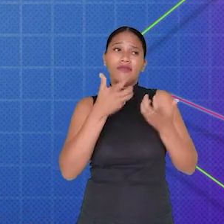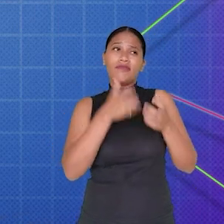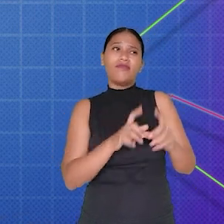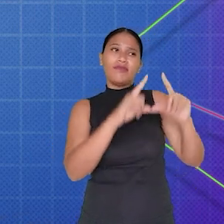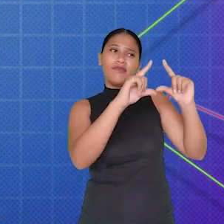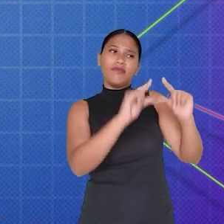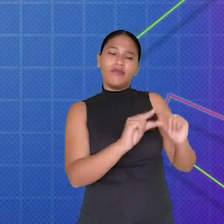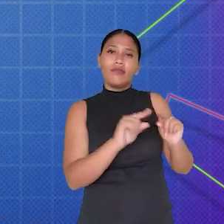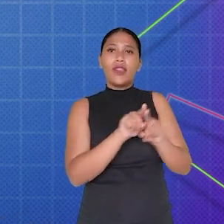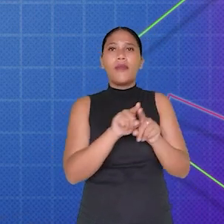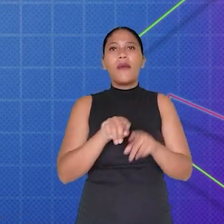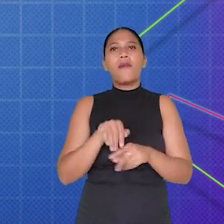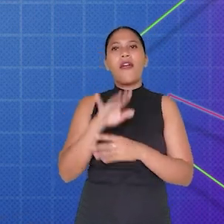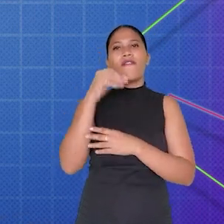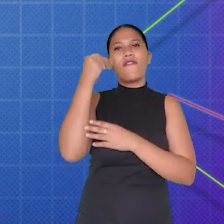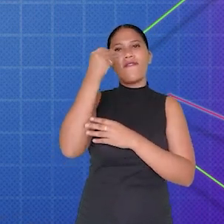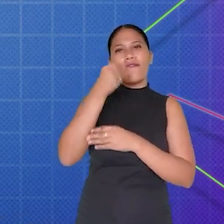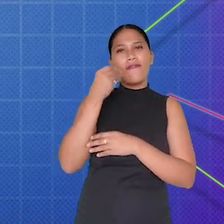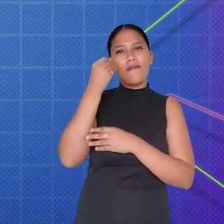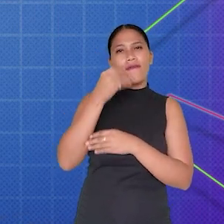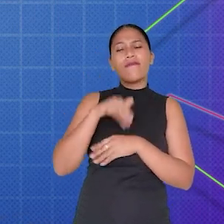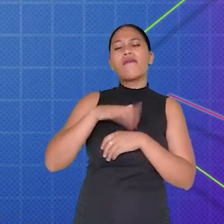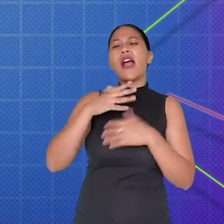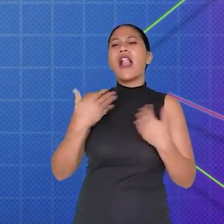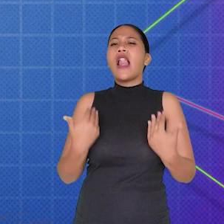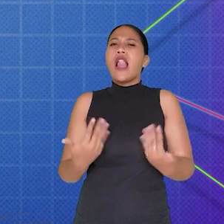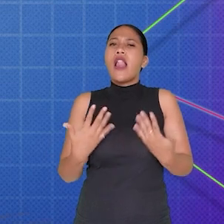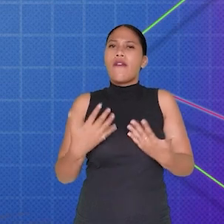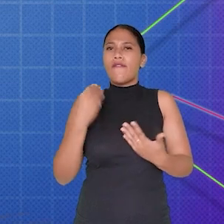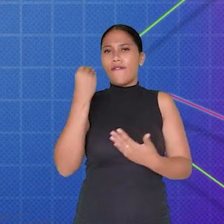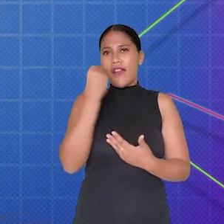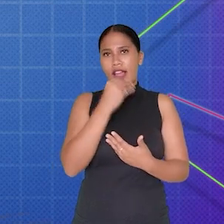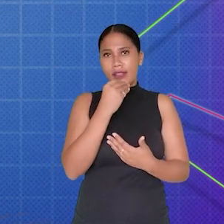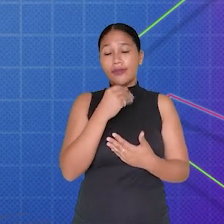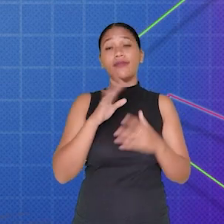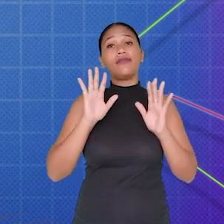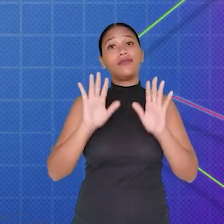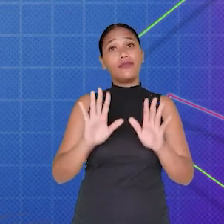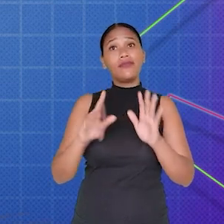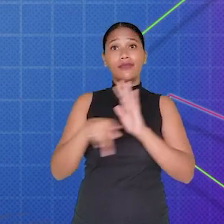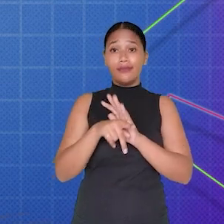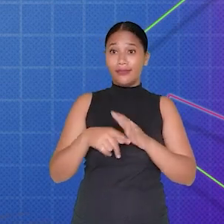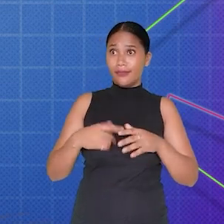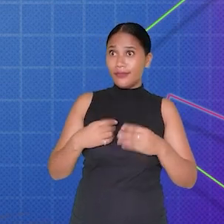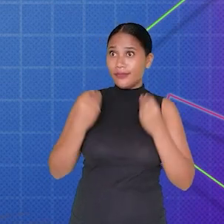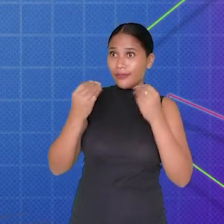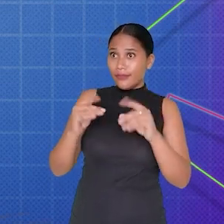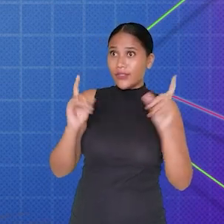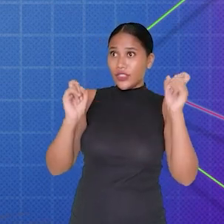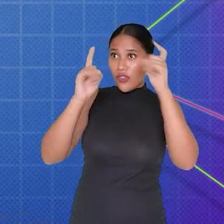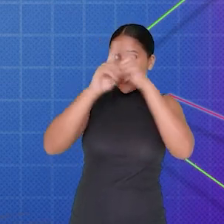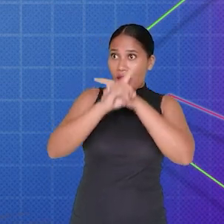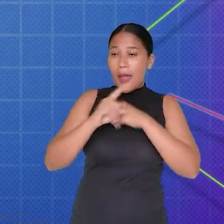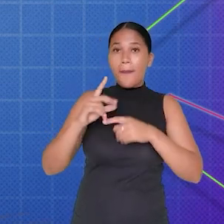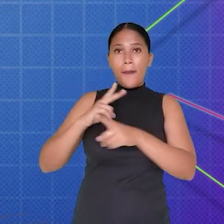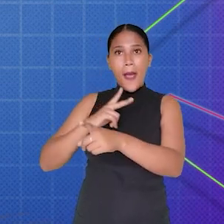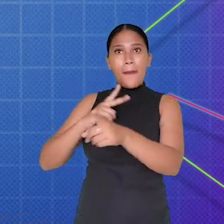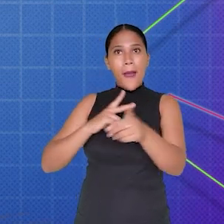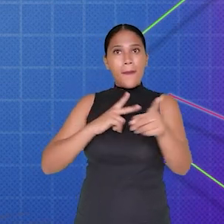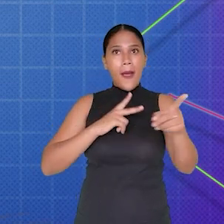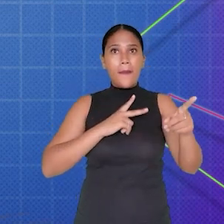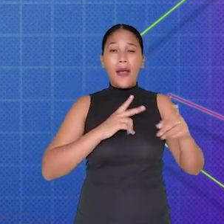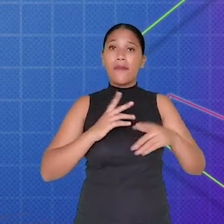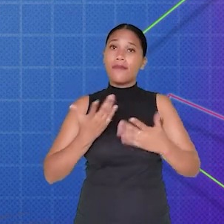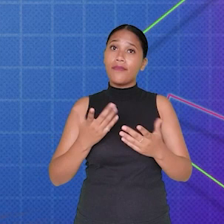outro pode preferir menos inimigos e um nível mais fácil para ter uma experiência mais relaxante. No entanto, a personalização da dificuldade pode